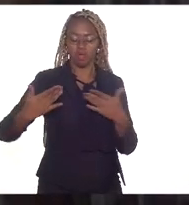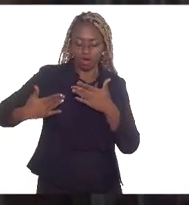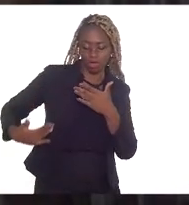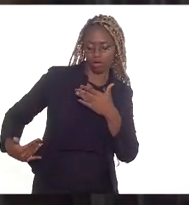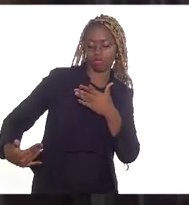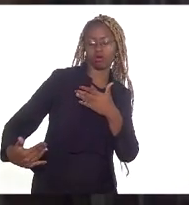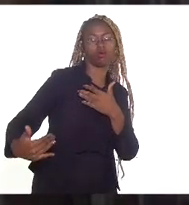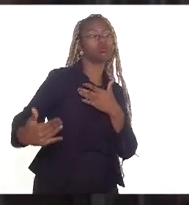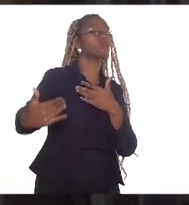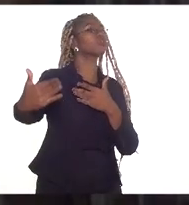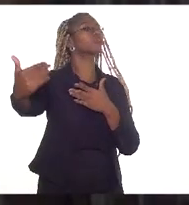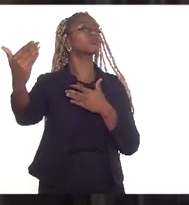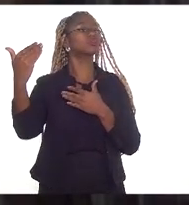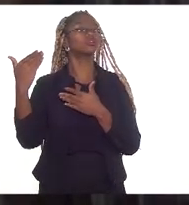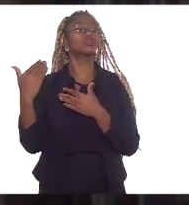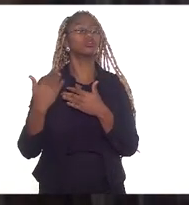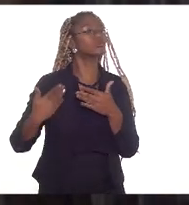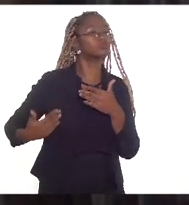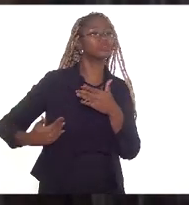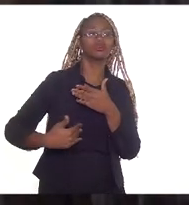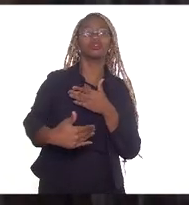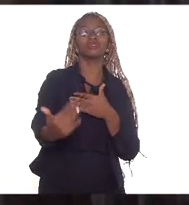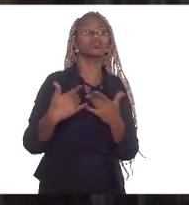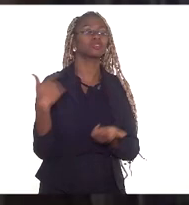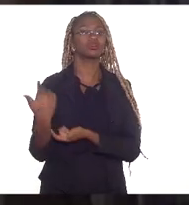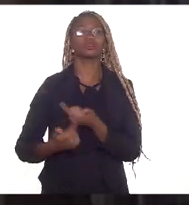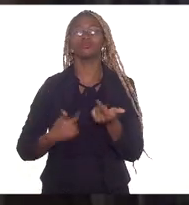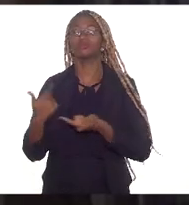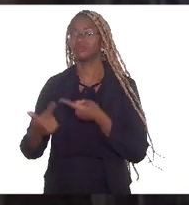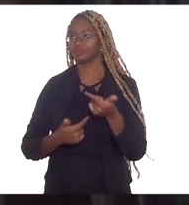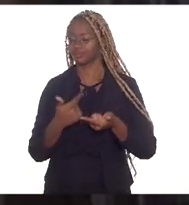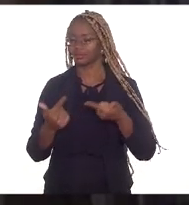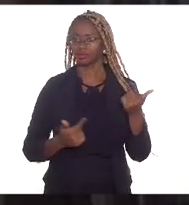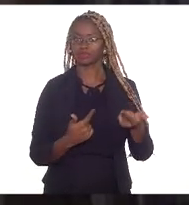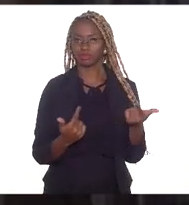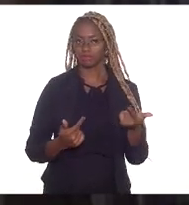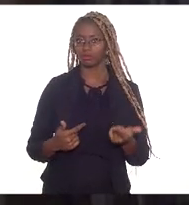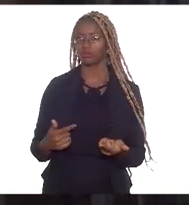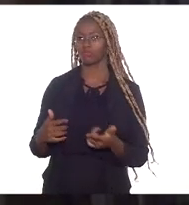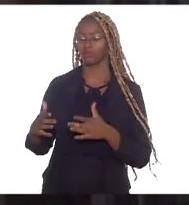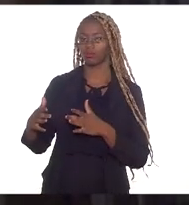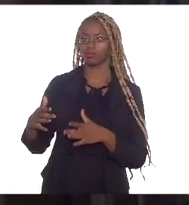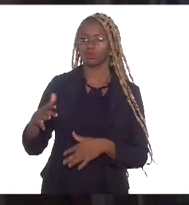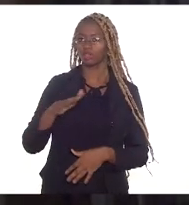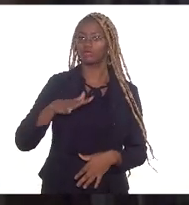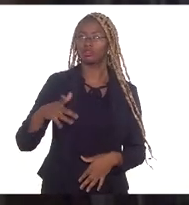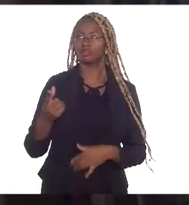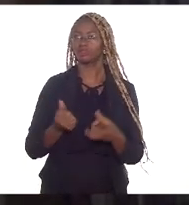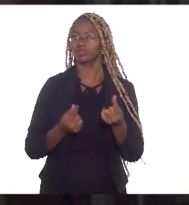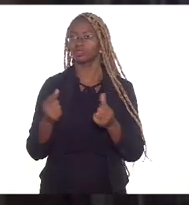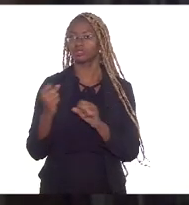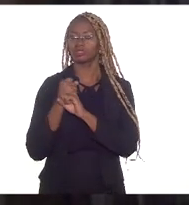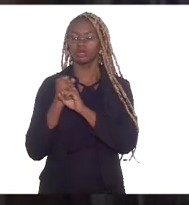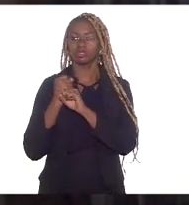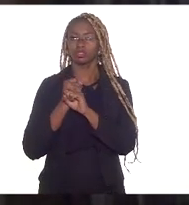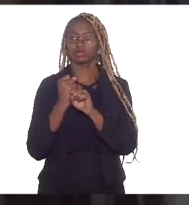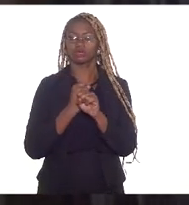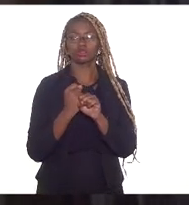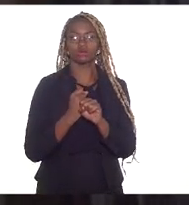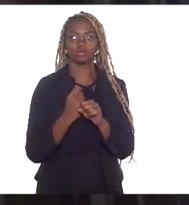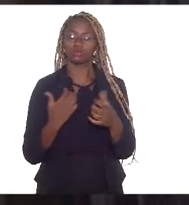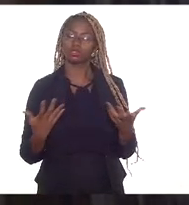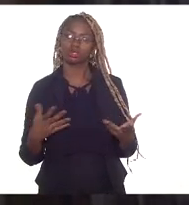longo da execução da peça orçamentária durante o ano, quer dizer, a gente